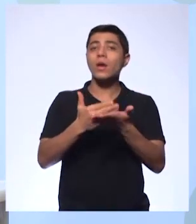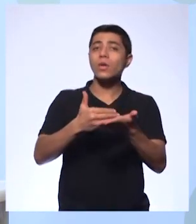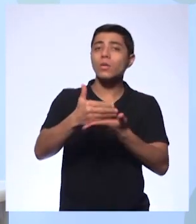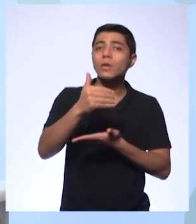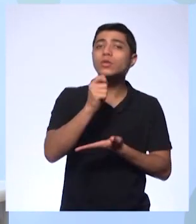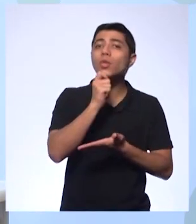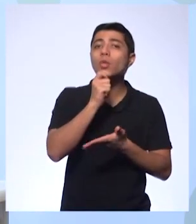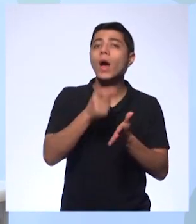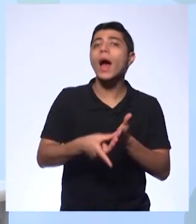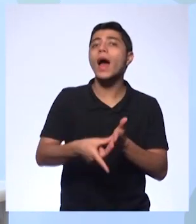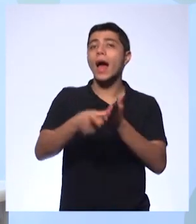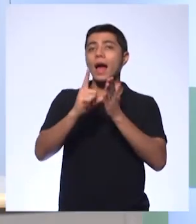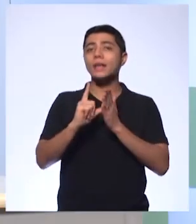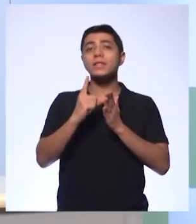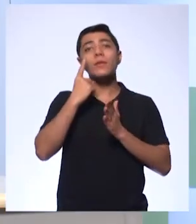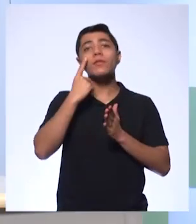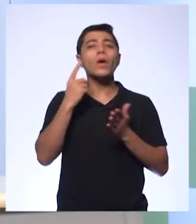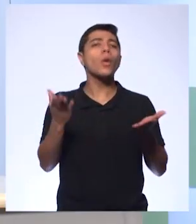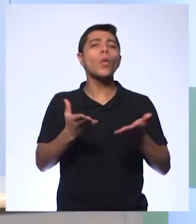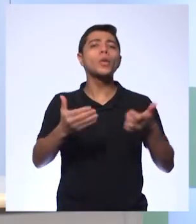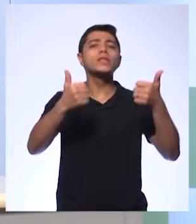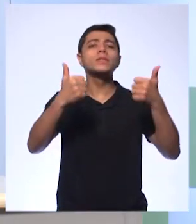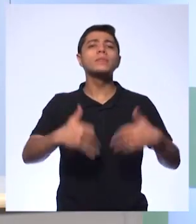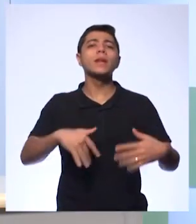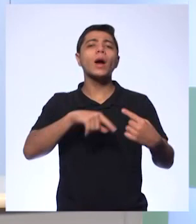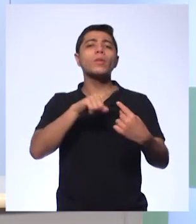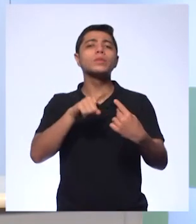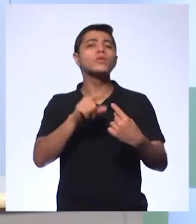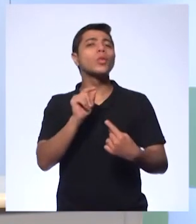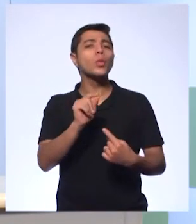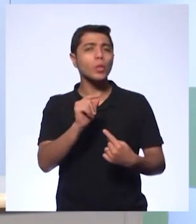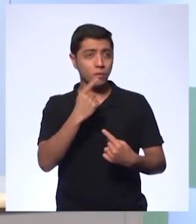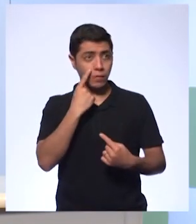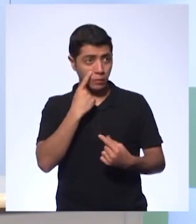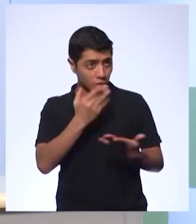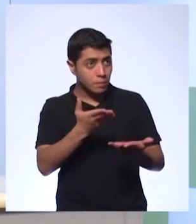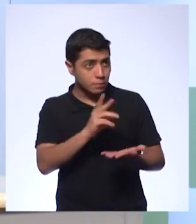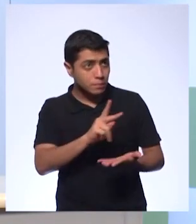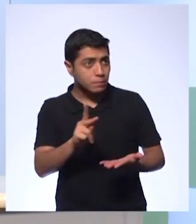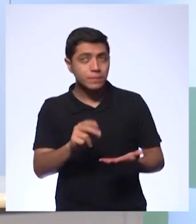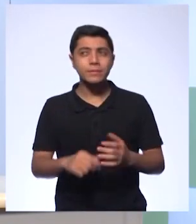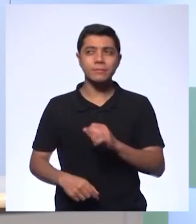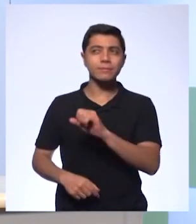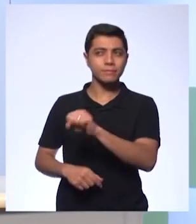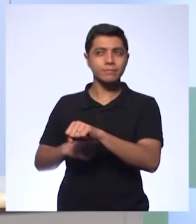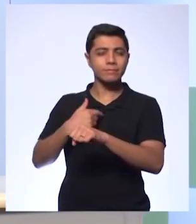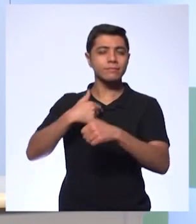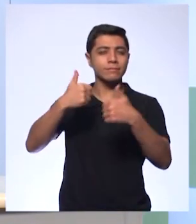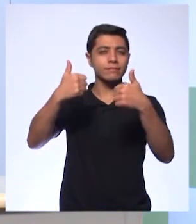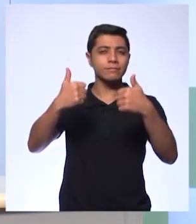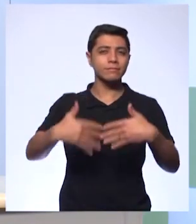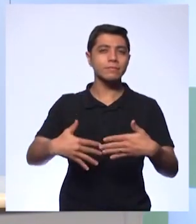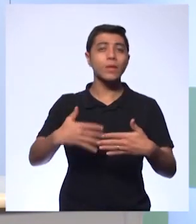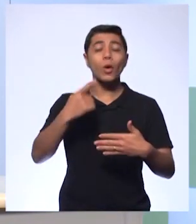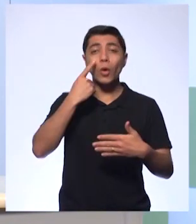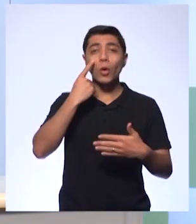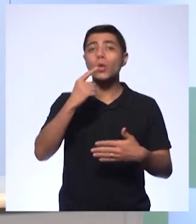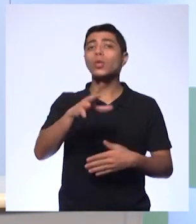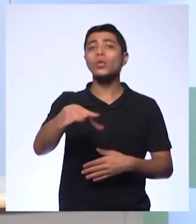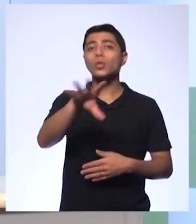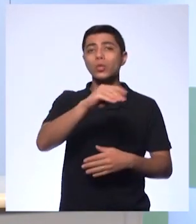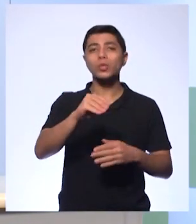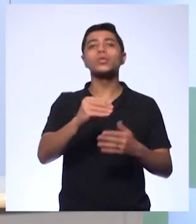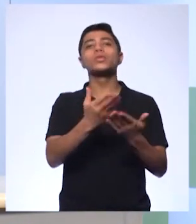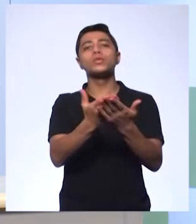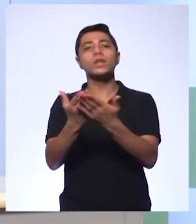aí com a professora Luíse? Vamos sim, professor Antônio. Então, vai aparecer aí na tela para os estudantes e também para os professores que prestigiam a nossa aula